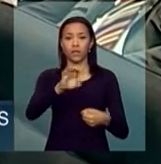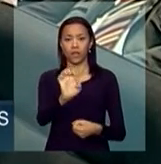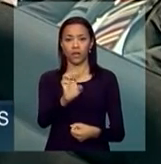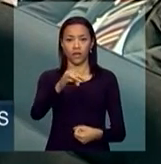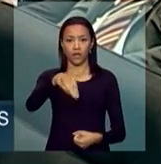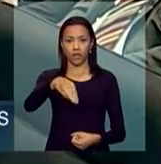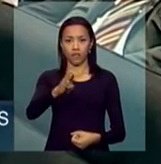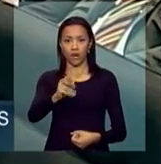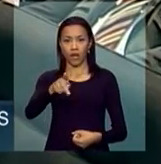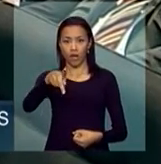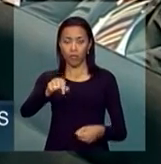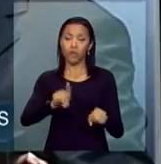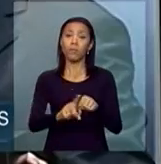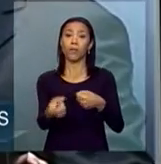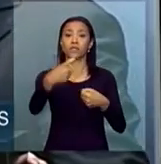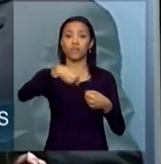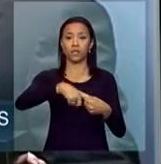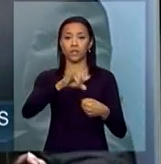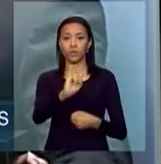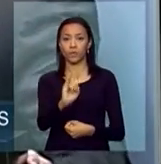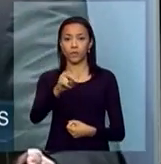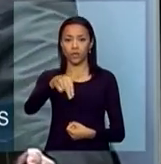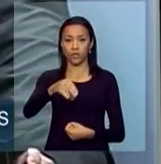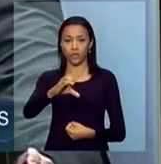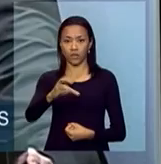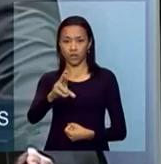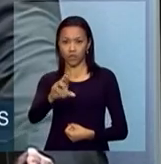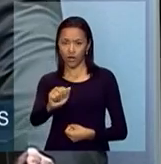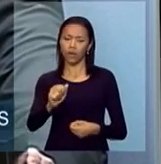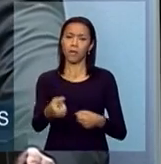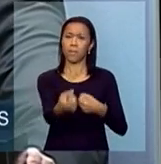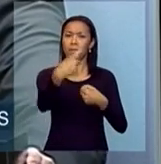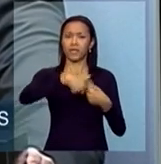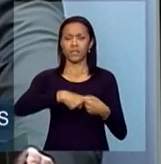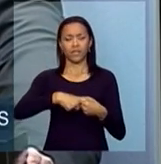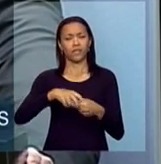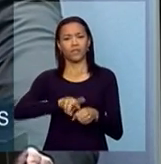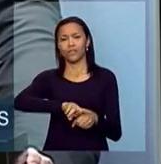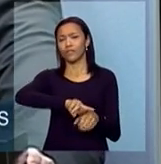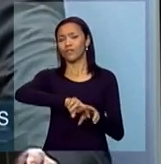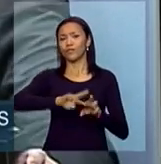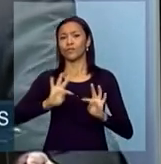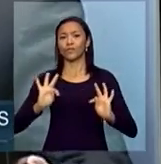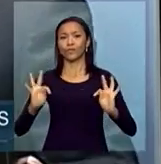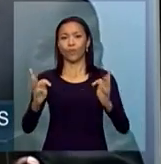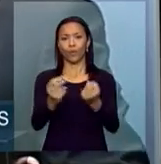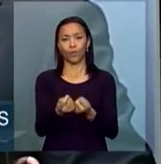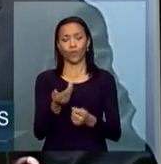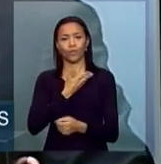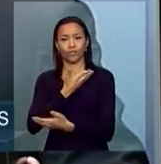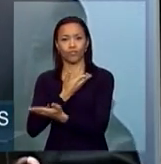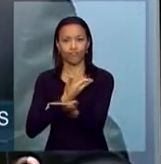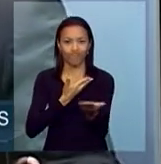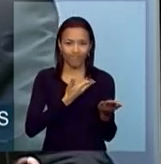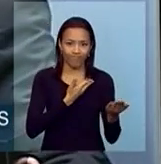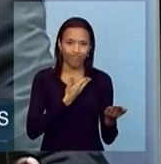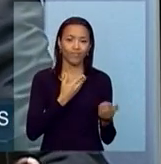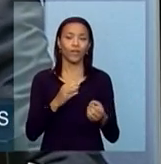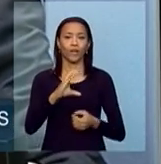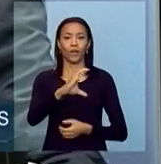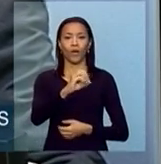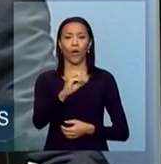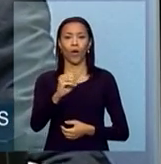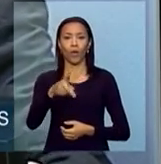com a parceria do INCRA, com a parceria de todos os nossos companheiros de cooperativas, dos